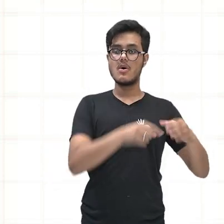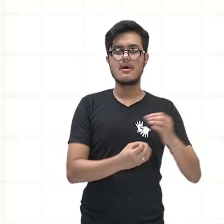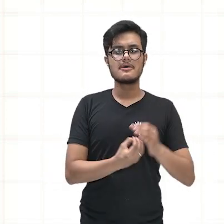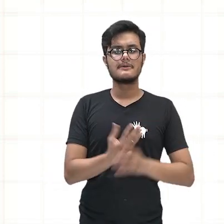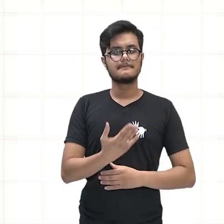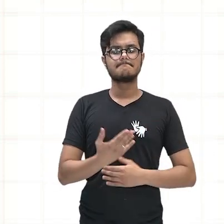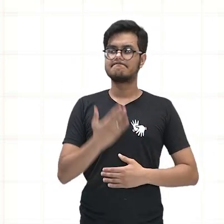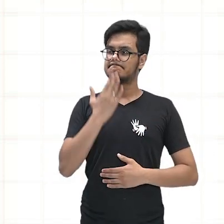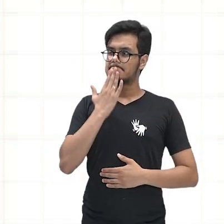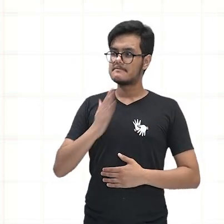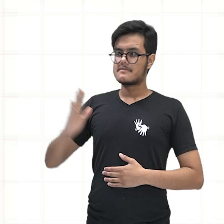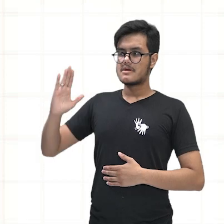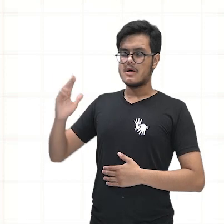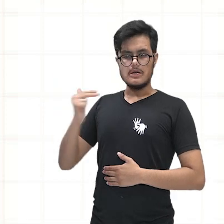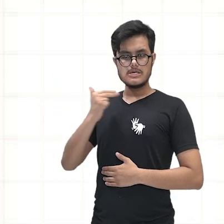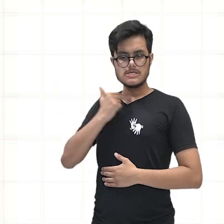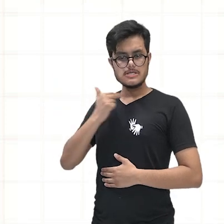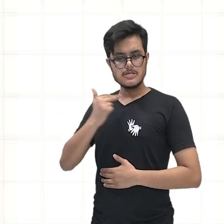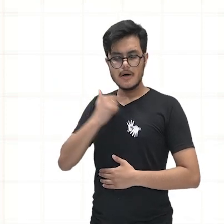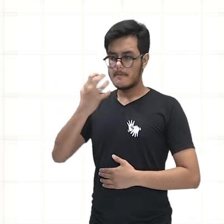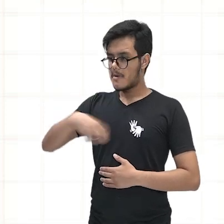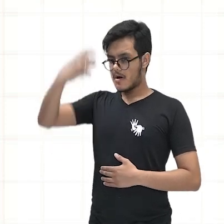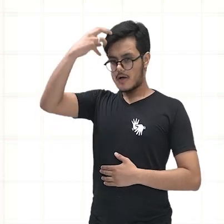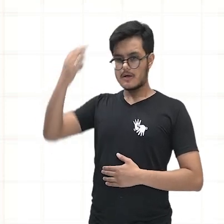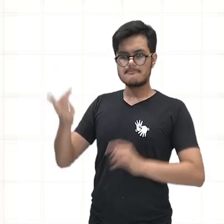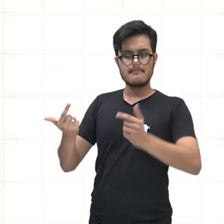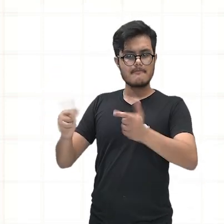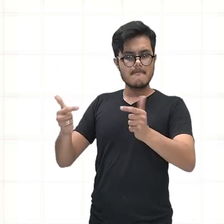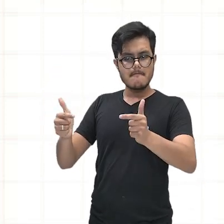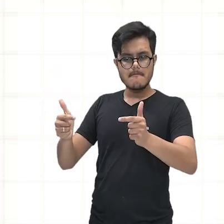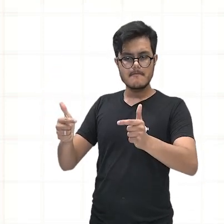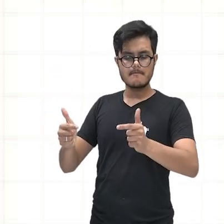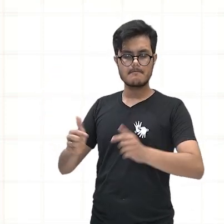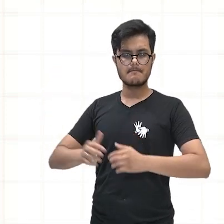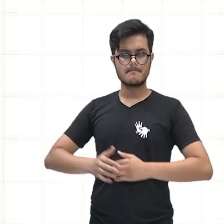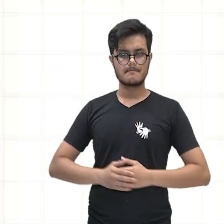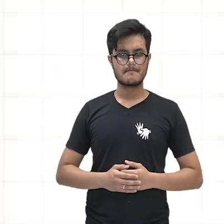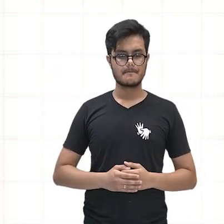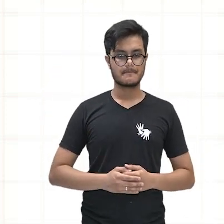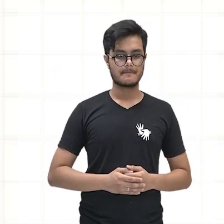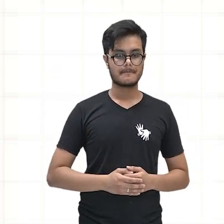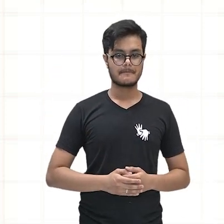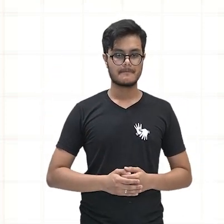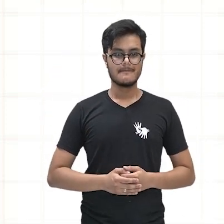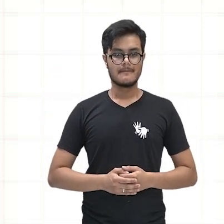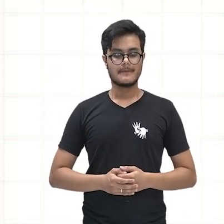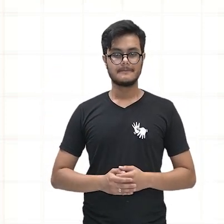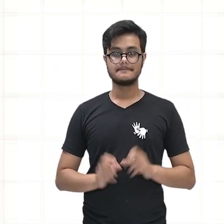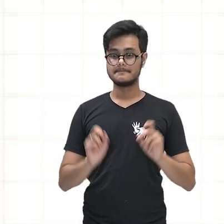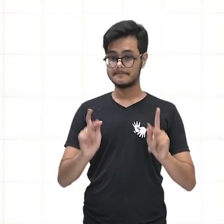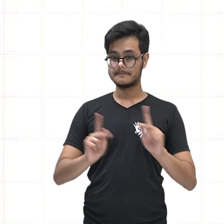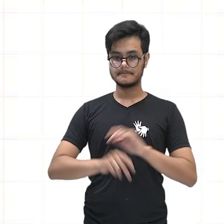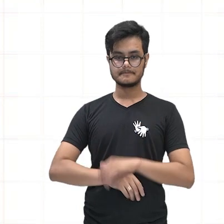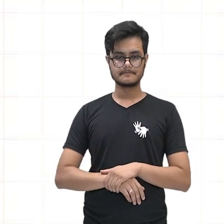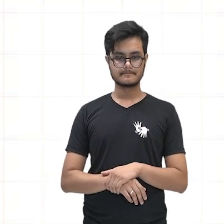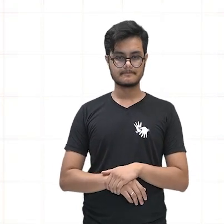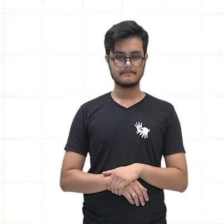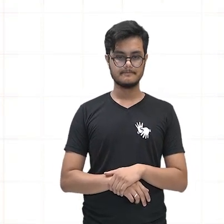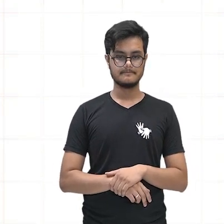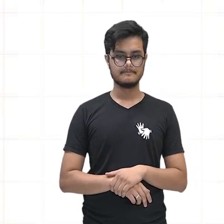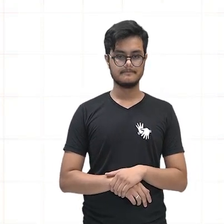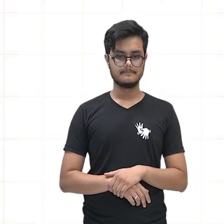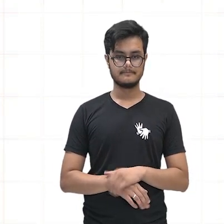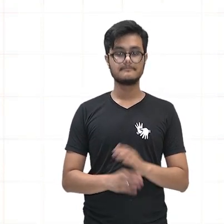jurass não permitir mais a dominação monárquica em Roma tá a revolta